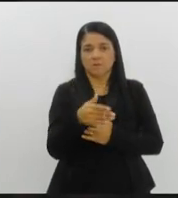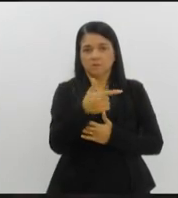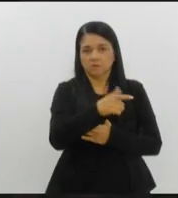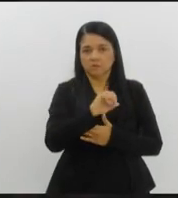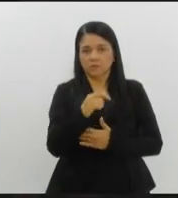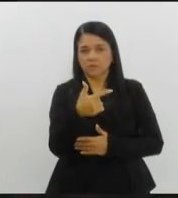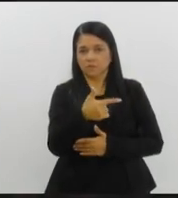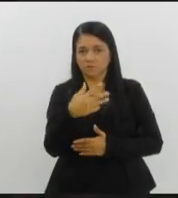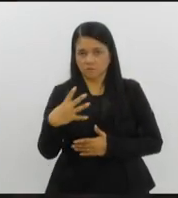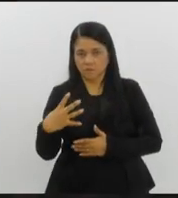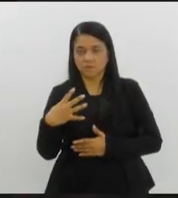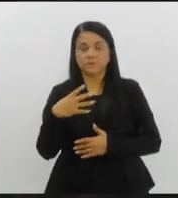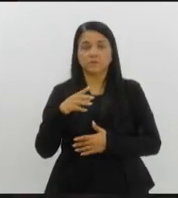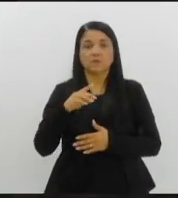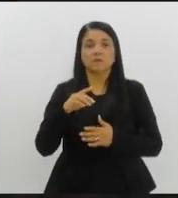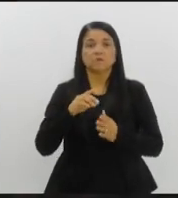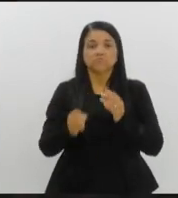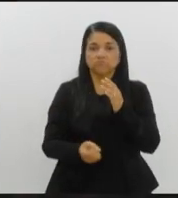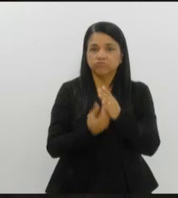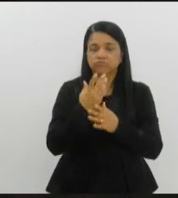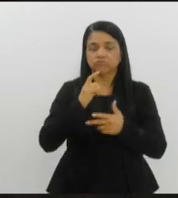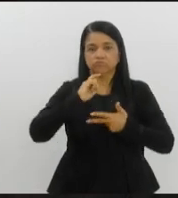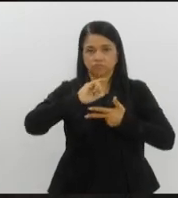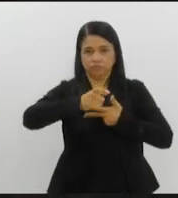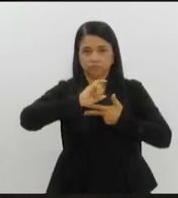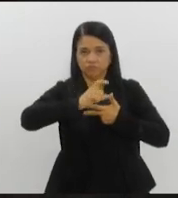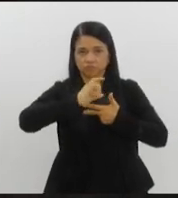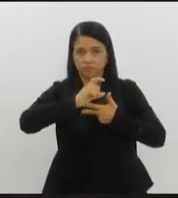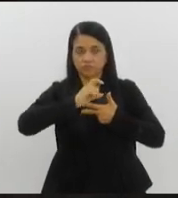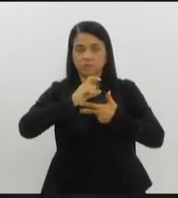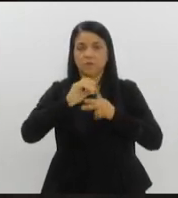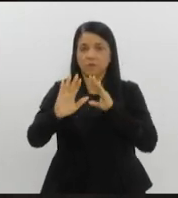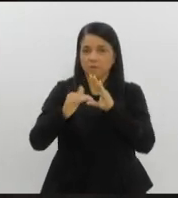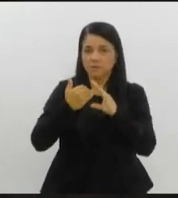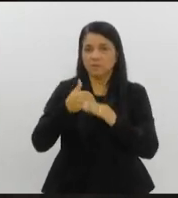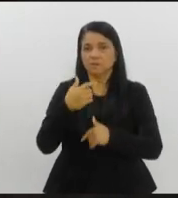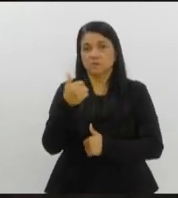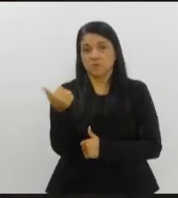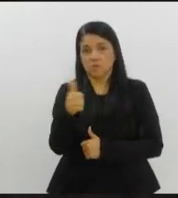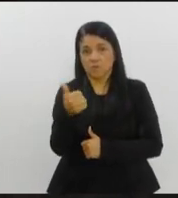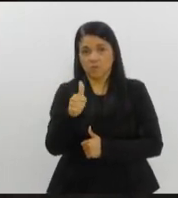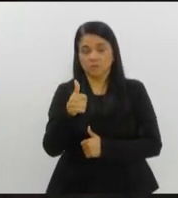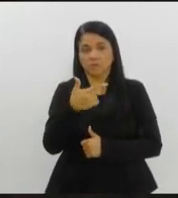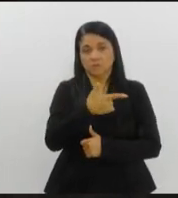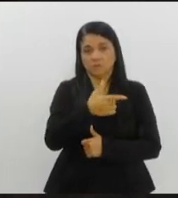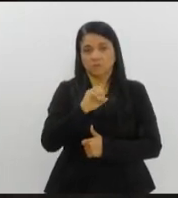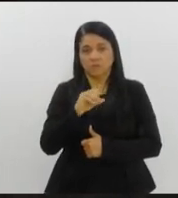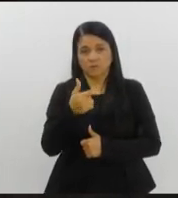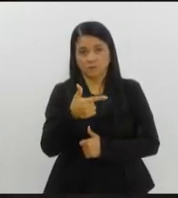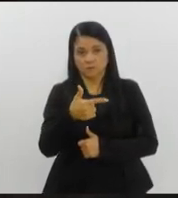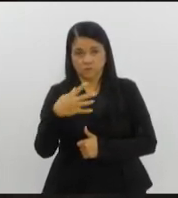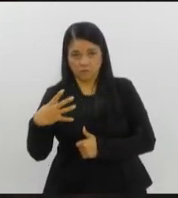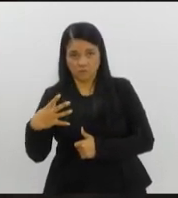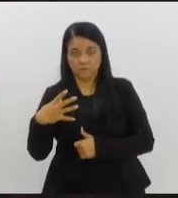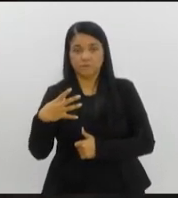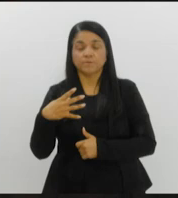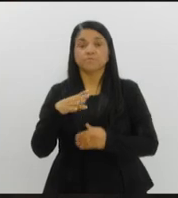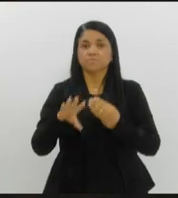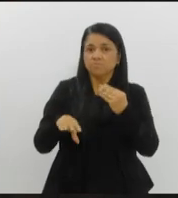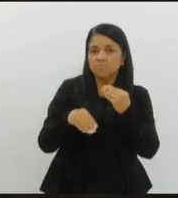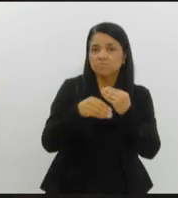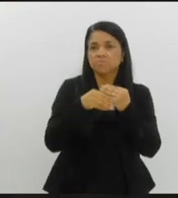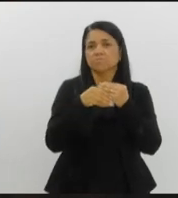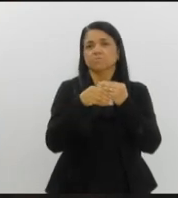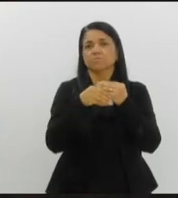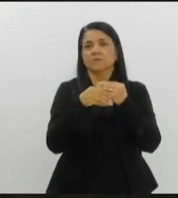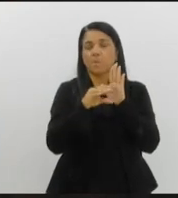de 2024, de autoria do Poder Executivo, mensagem número 11 de 2024, que adere, com